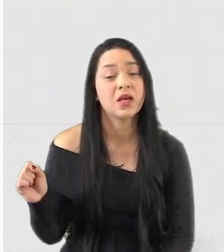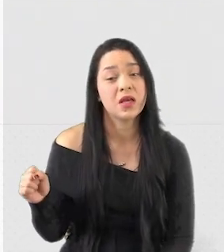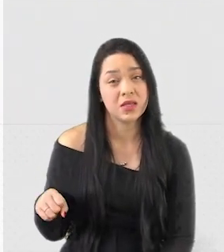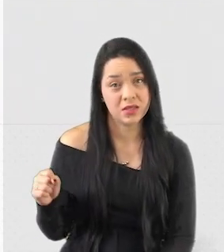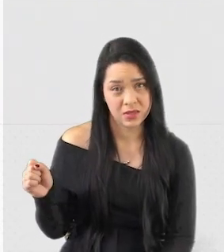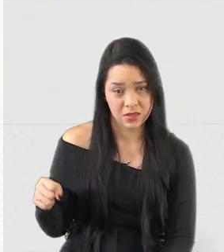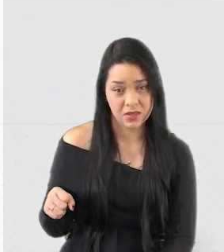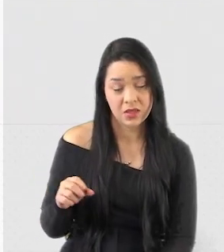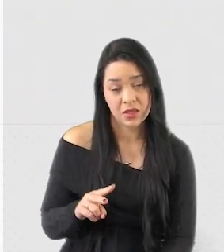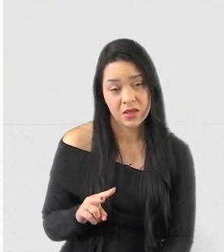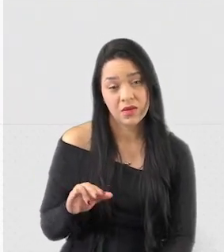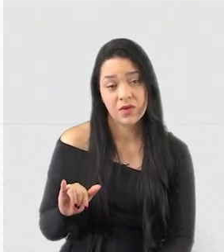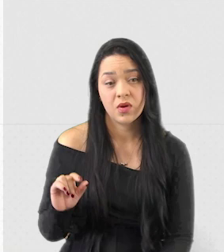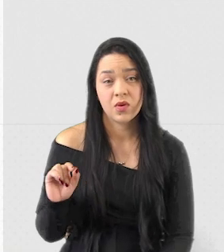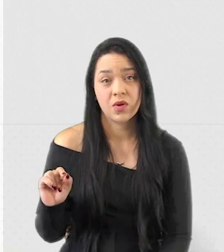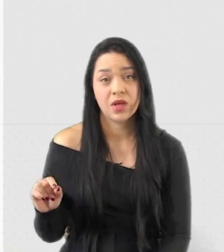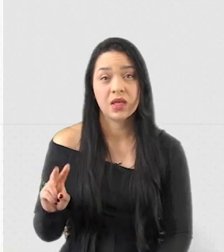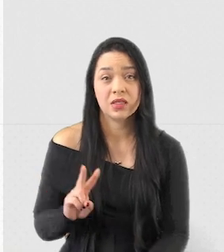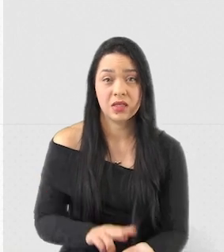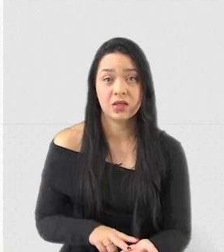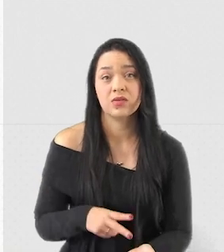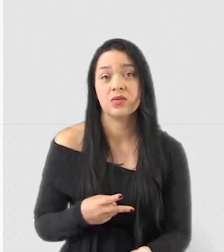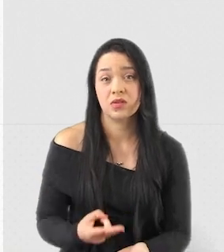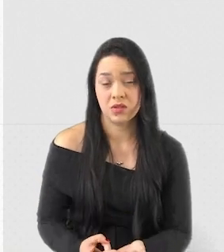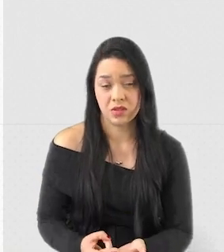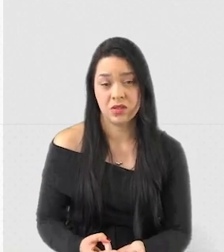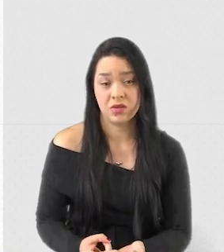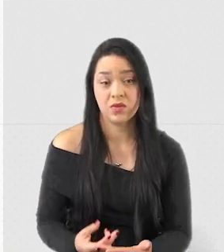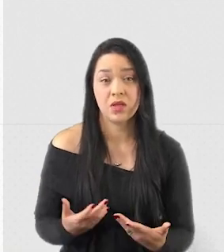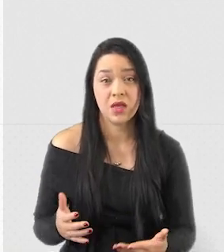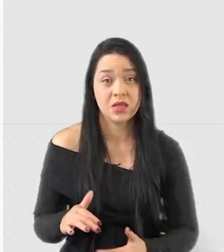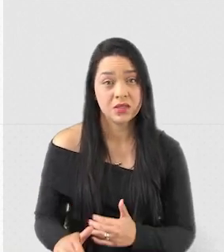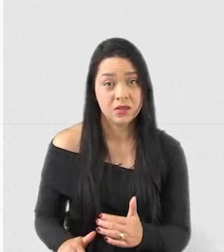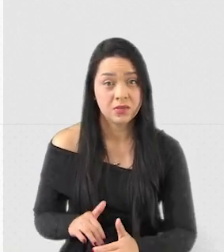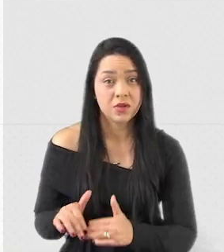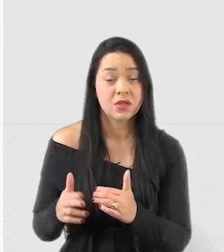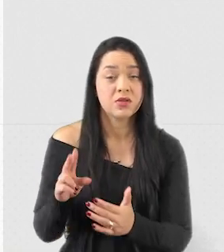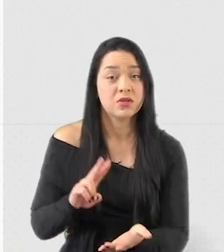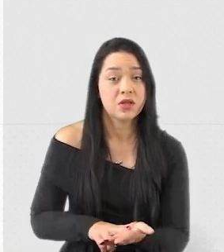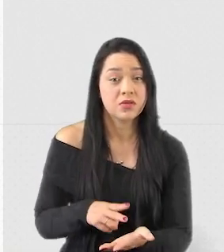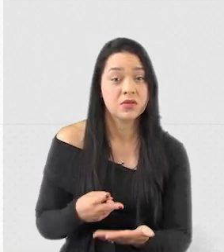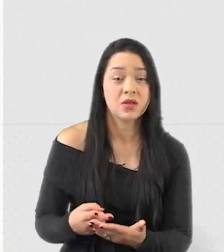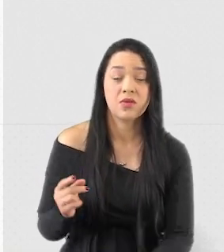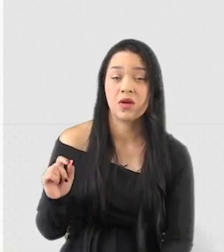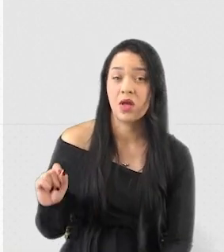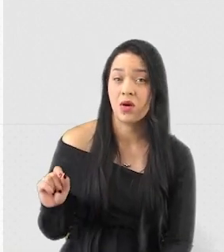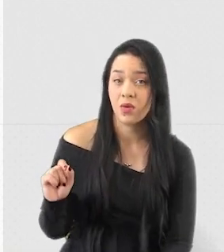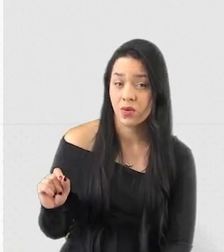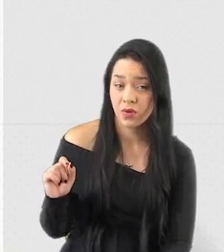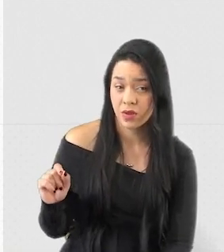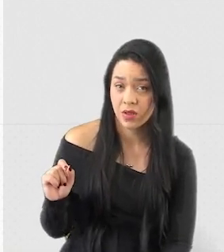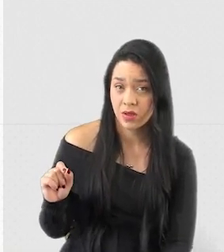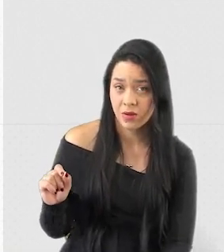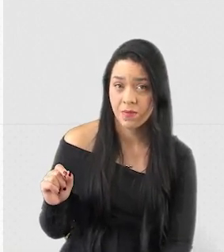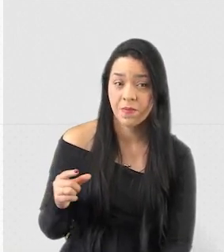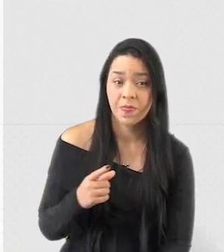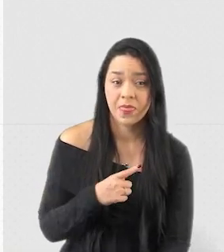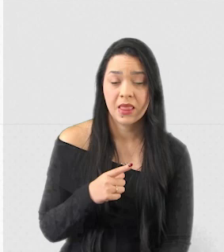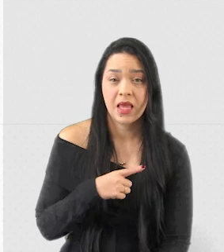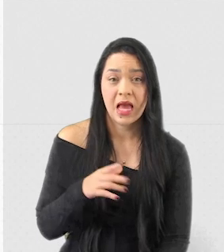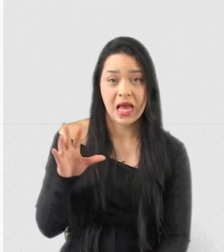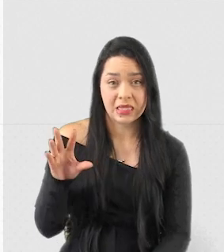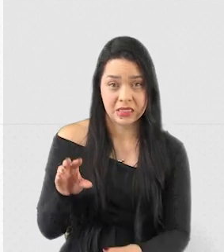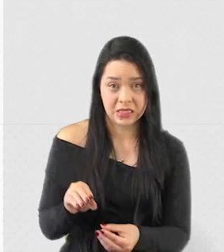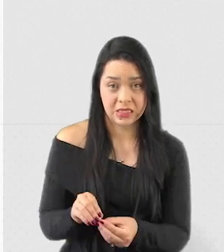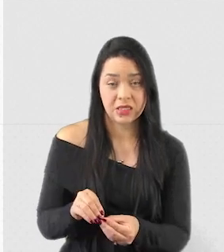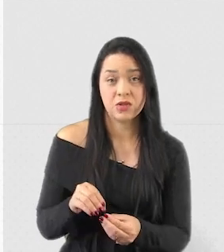ó, vai ser traduzido, pessoal. E o processo de tradução nada mais é do que a síntese de